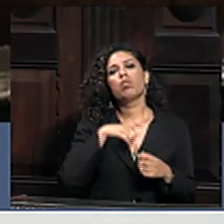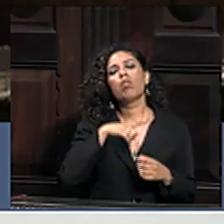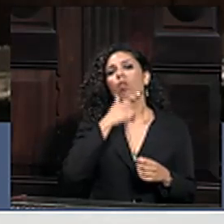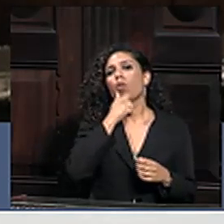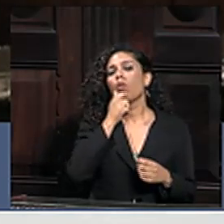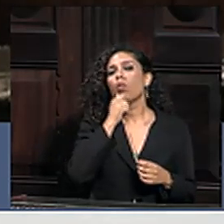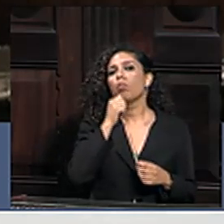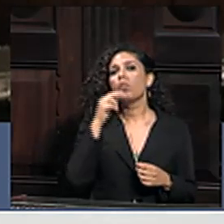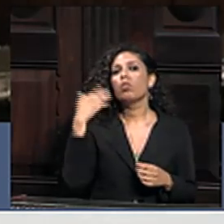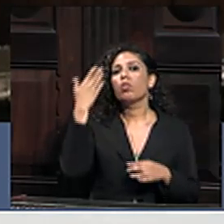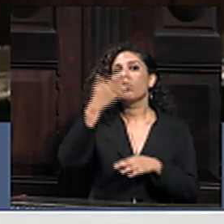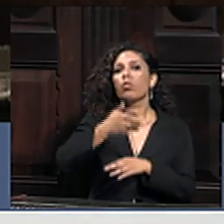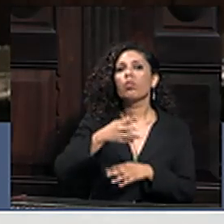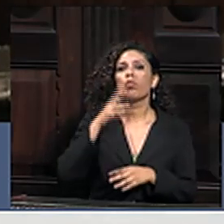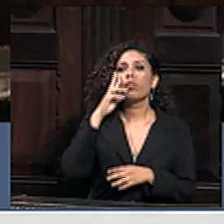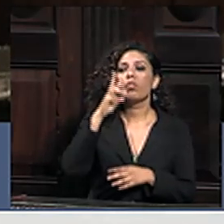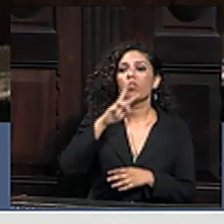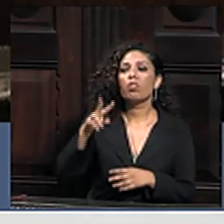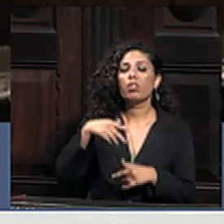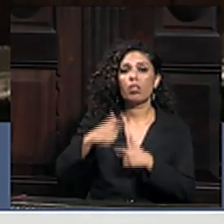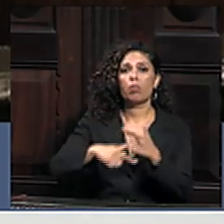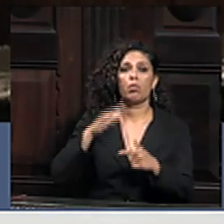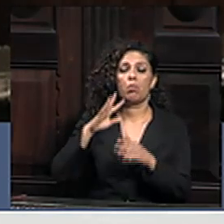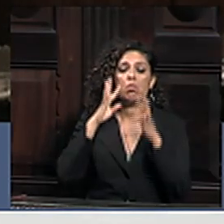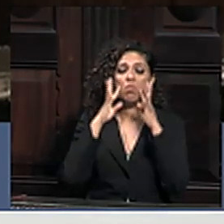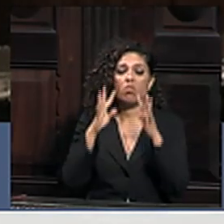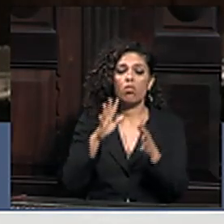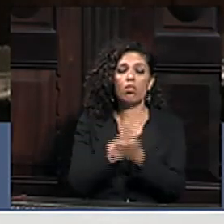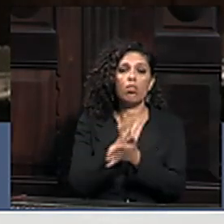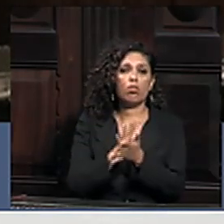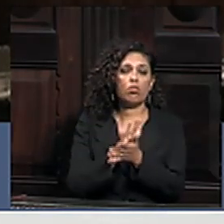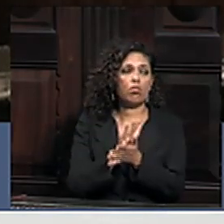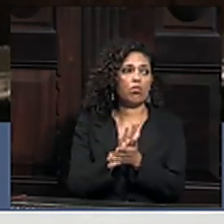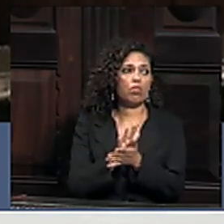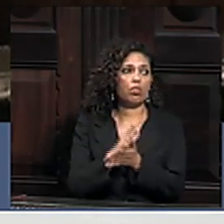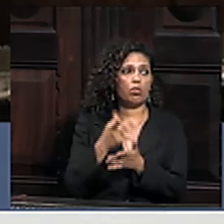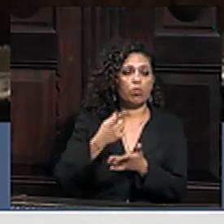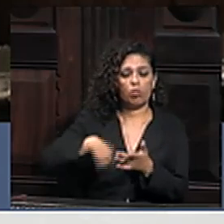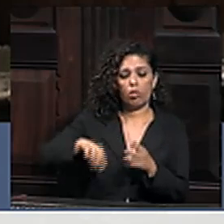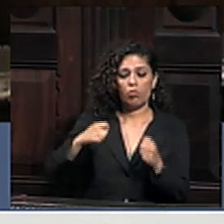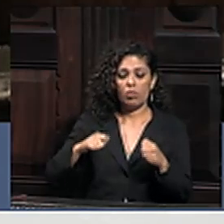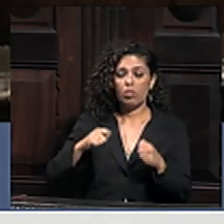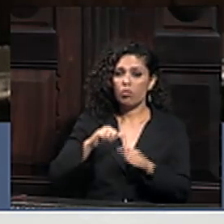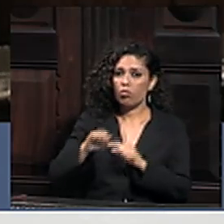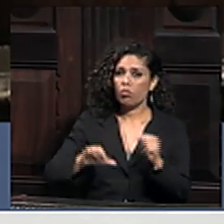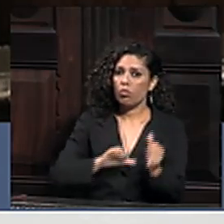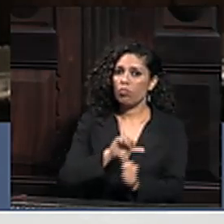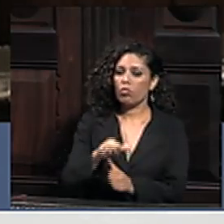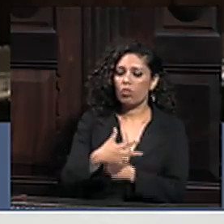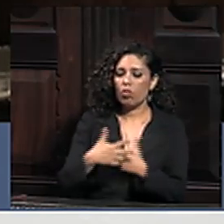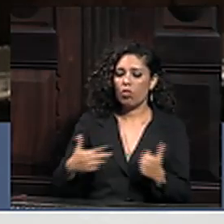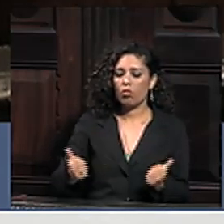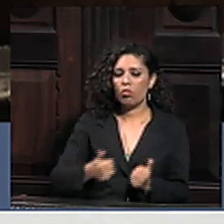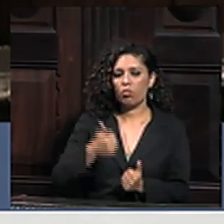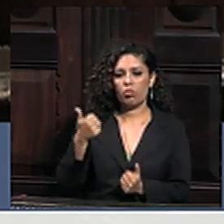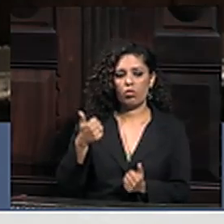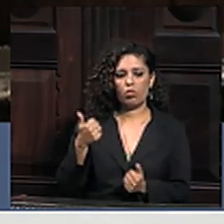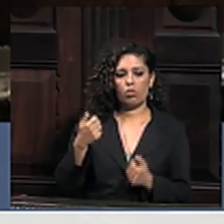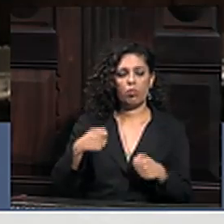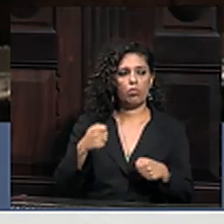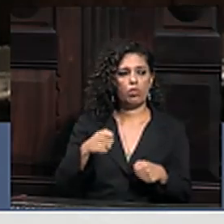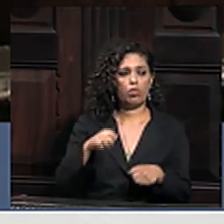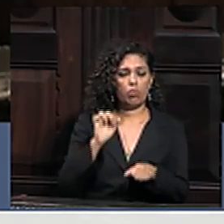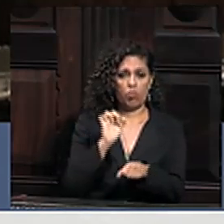daqueles prefeitos eleitos pela população. Eu acho que nós temos tempo de corrigir, esperamos que isso não